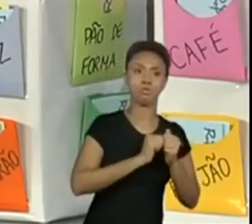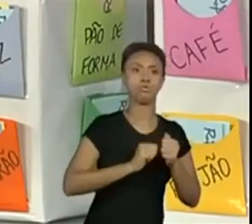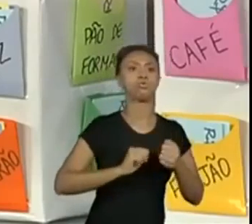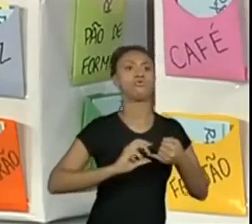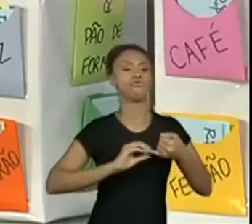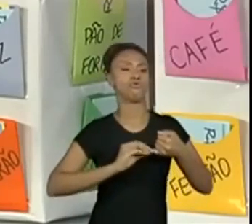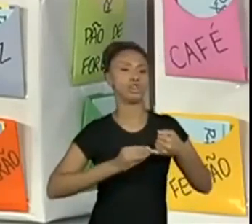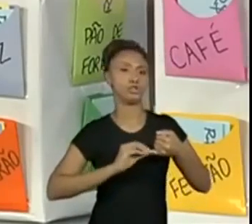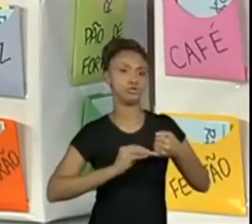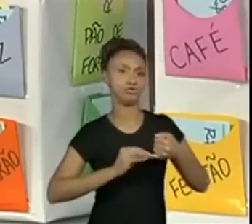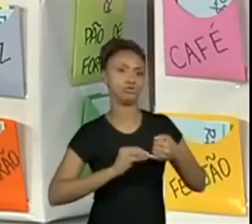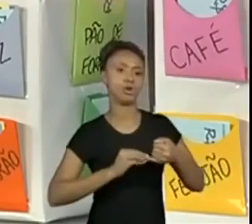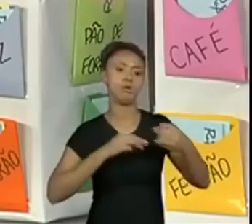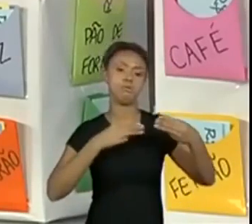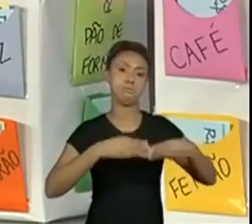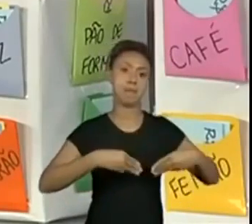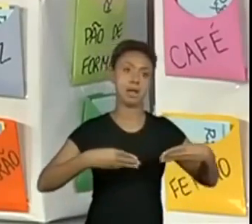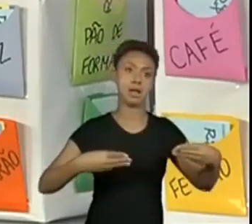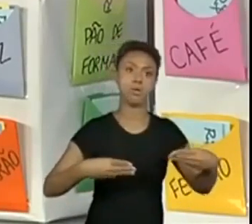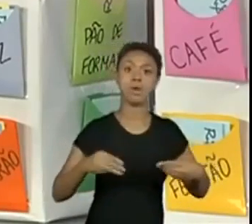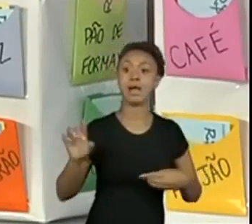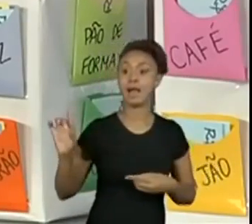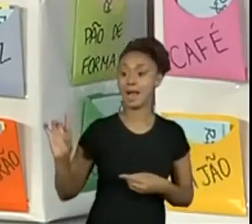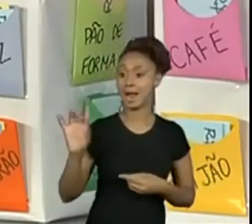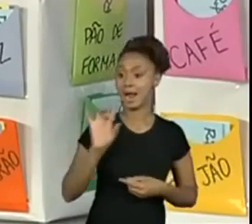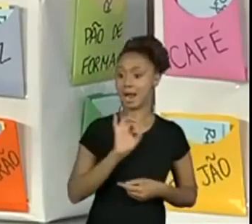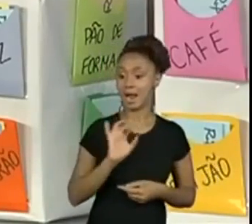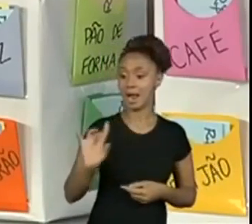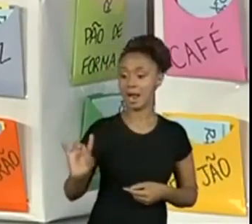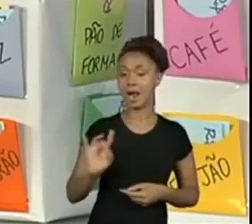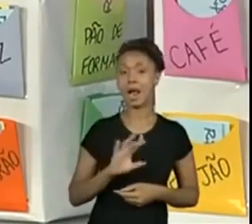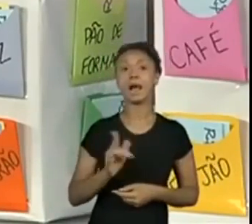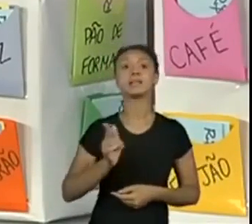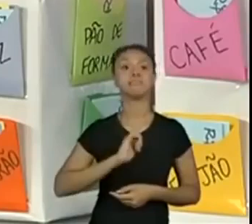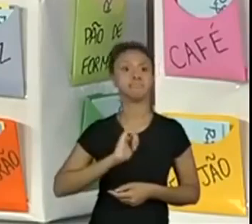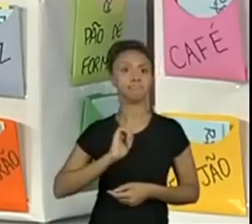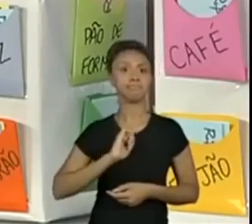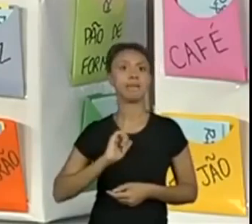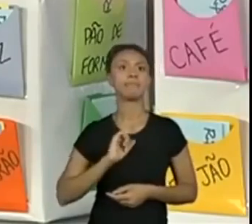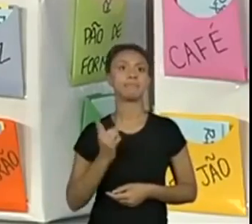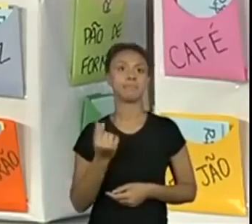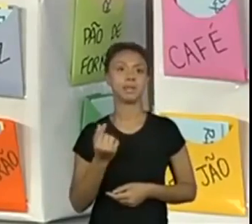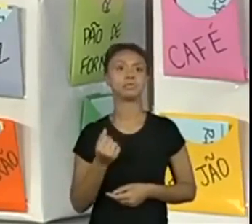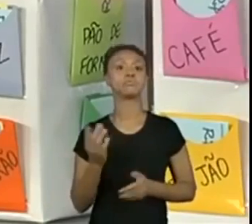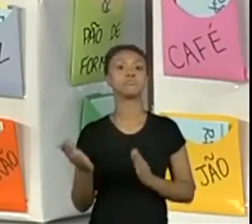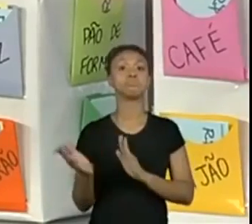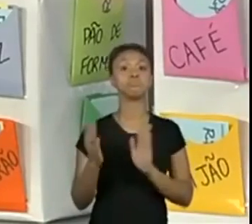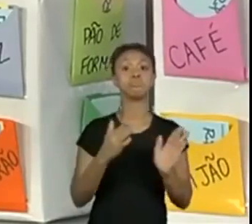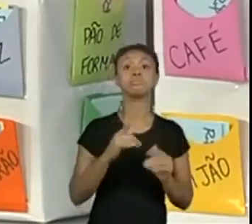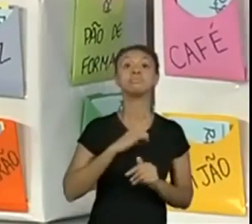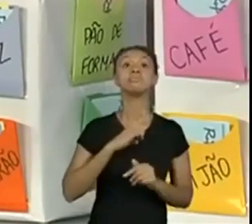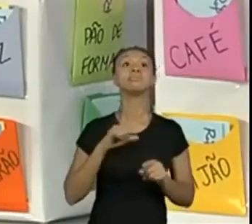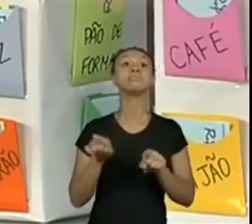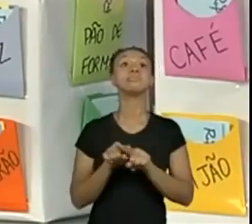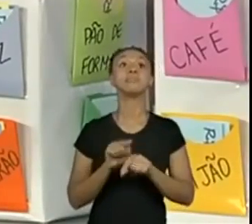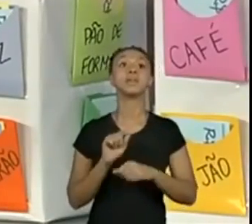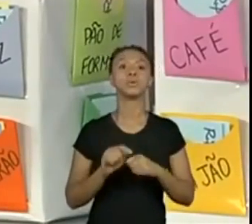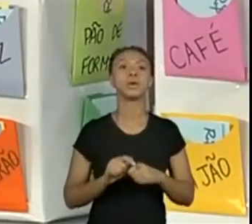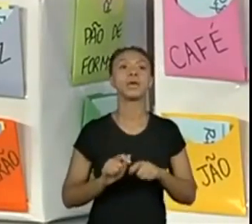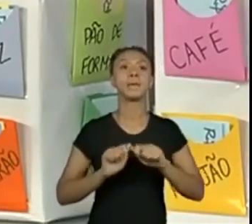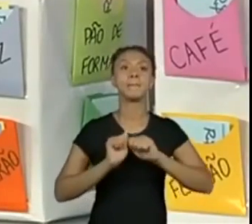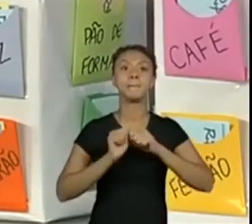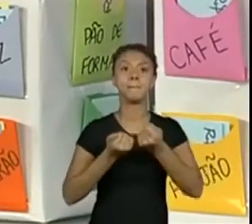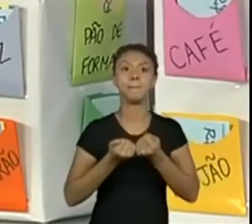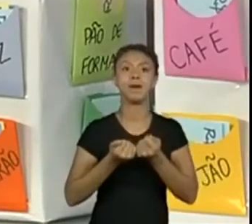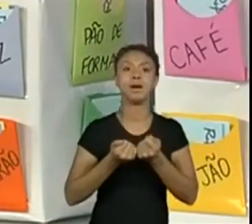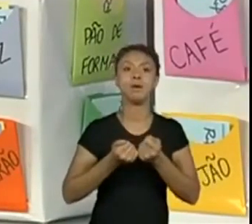macarrão. Cada um tem os seus preços aqui, tá bom? Aqui do lado nós também temos produtos. É o pão de